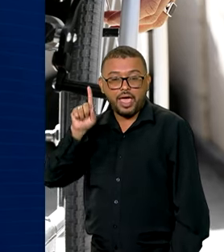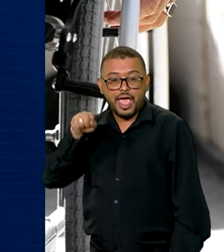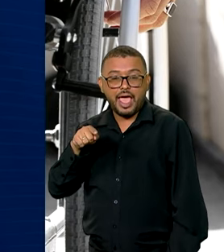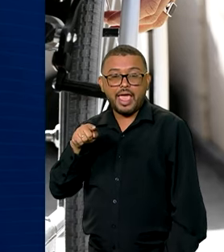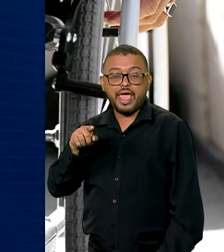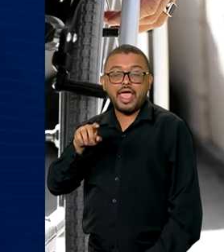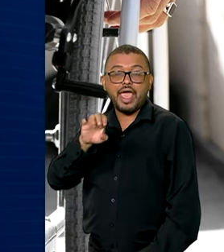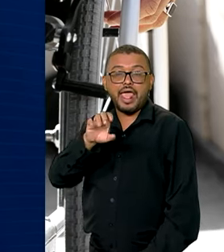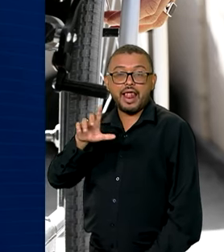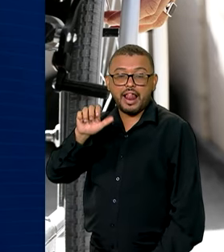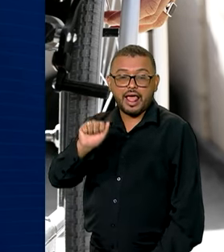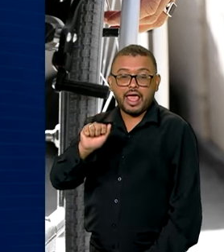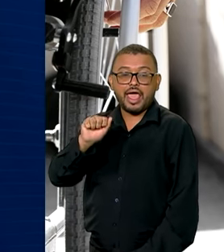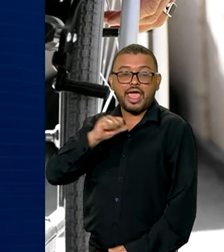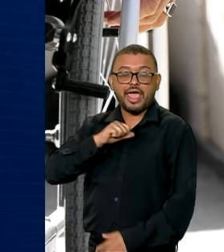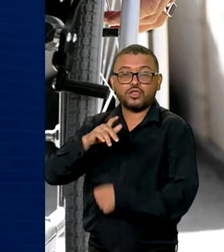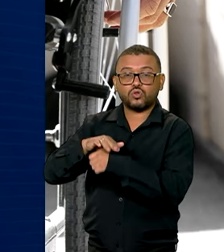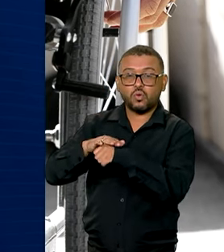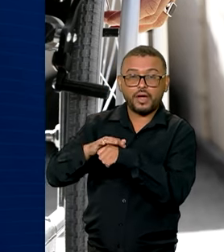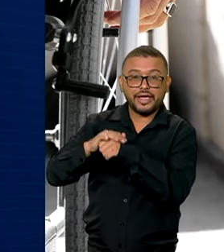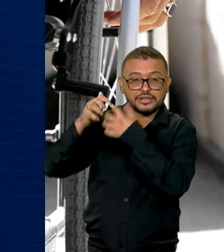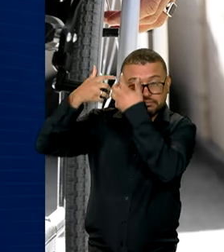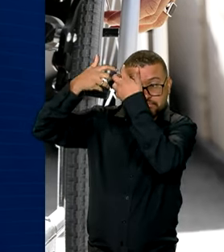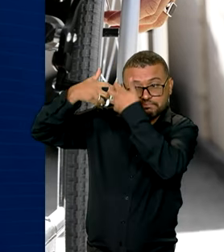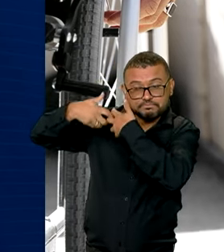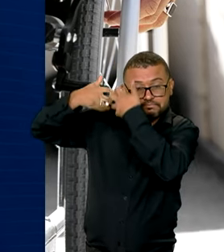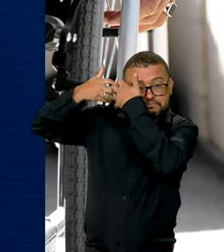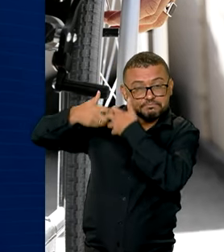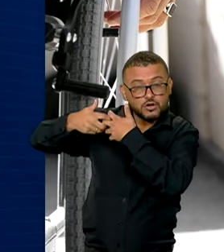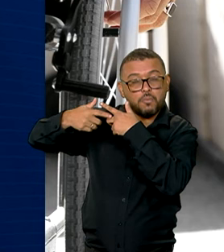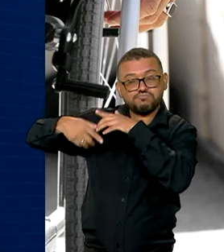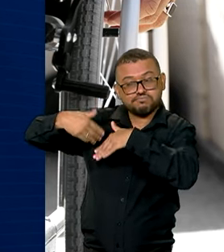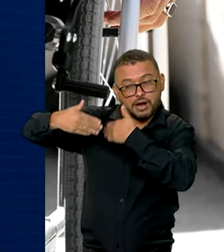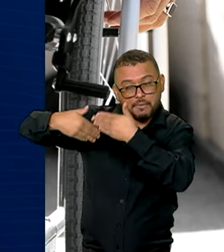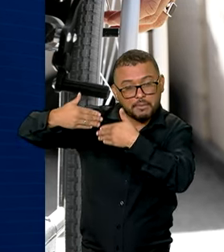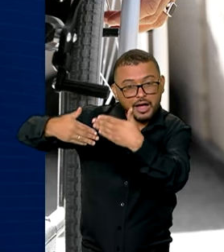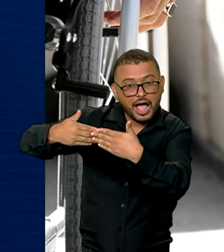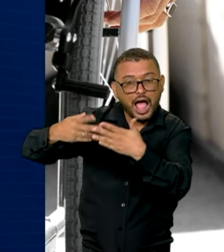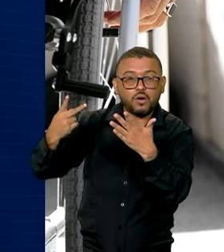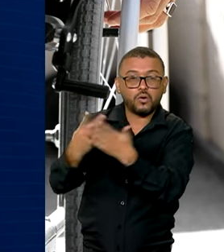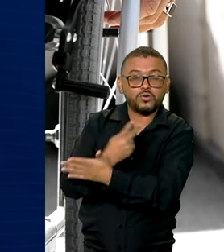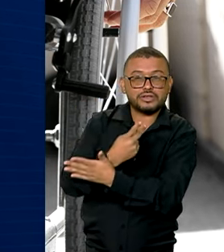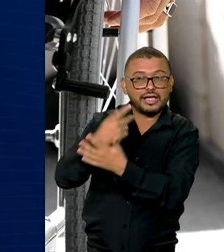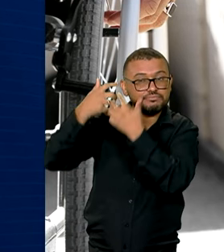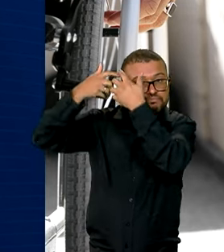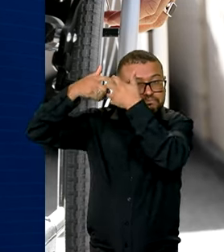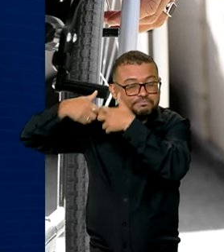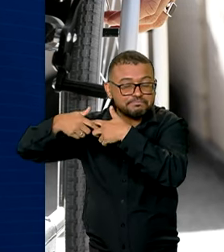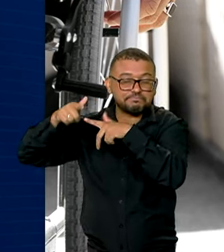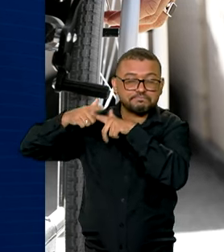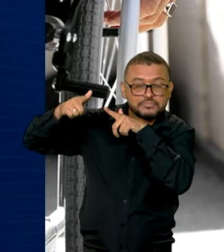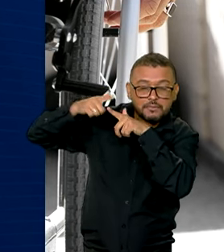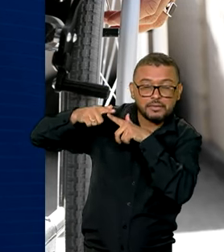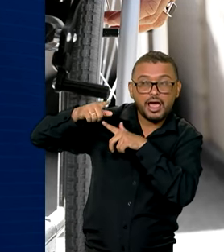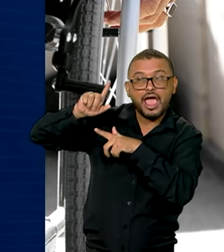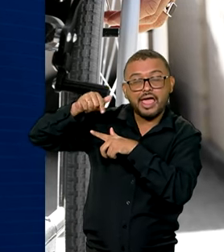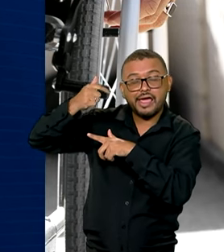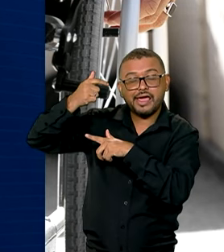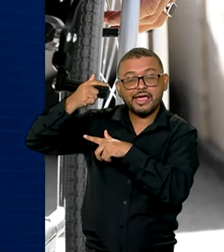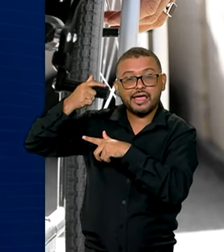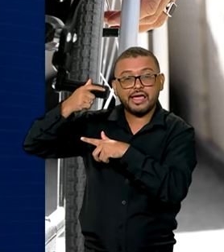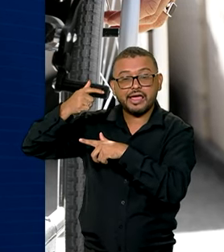AELA, doença neurodegenerativa progressiva que afeta os neurônios responsáveis